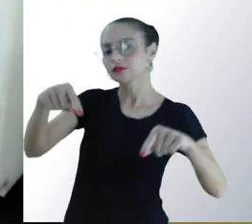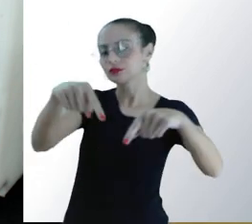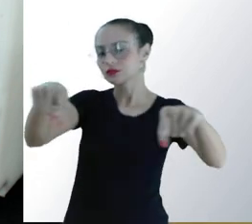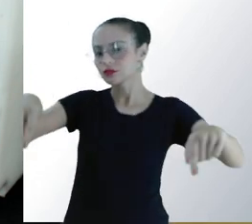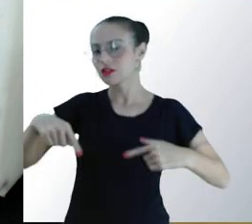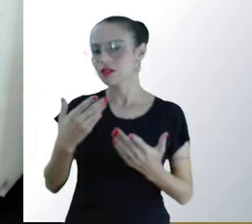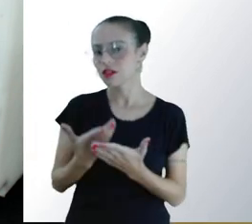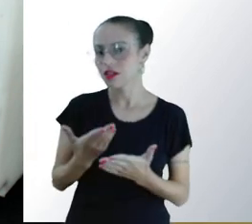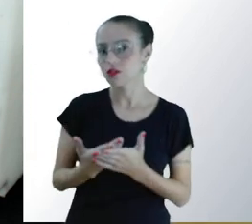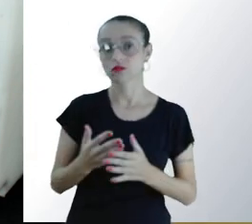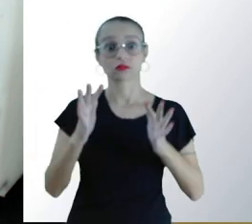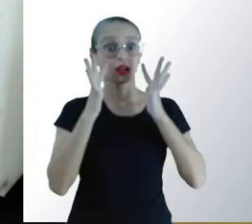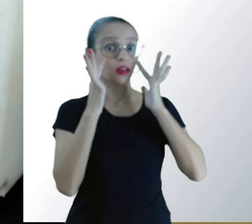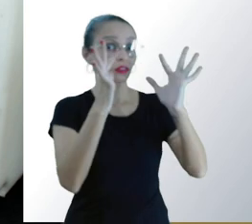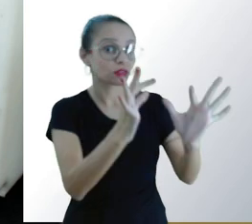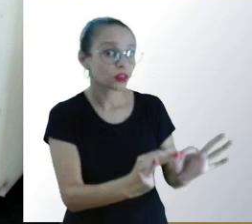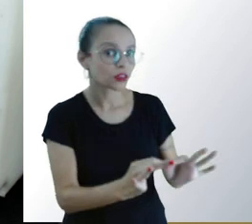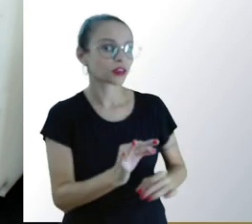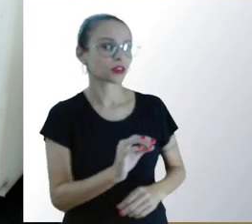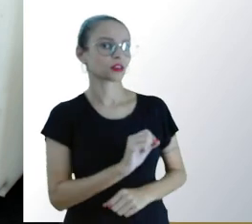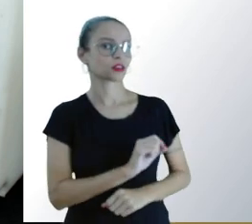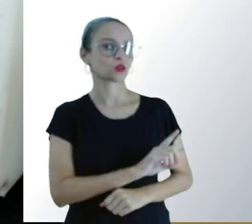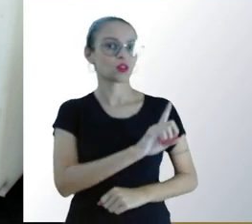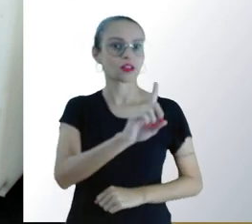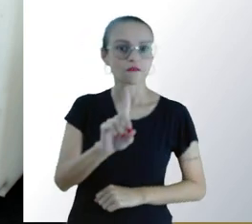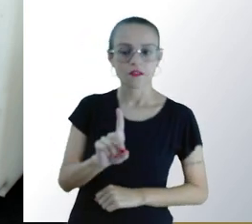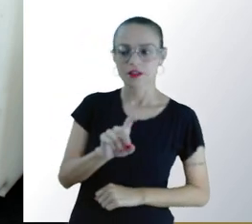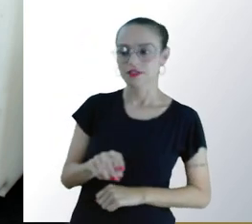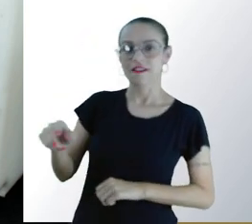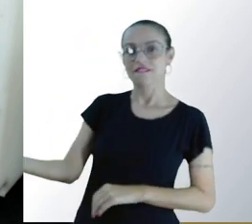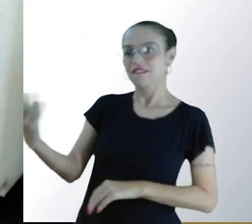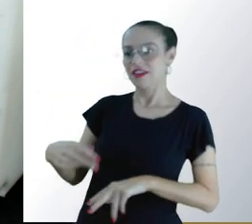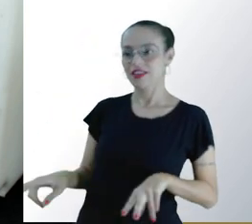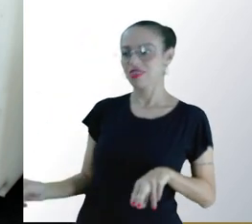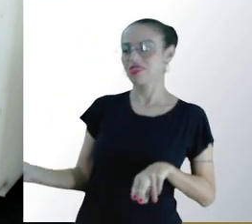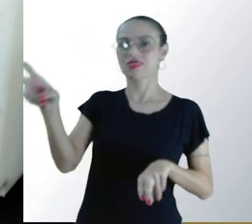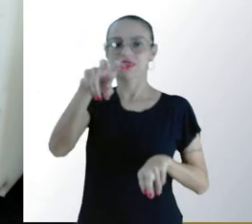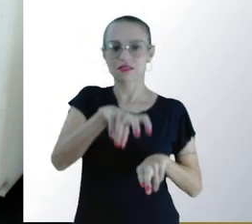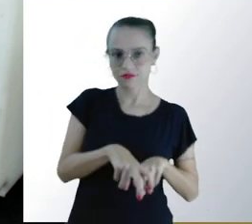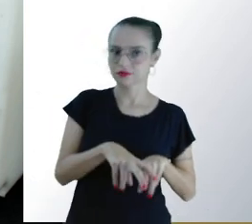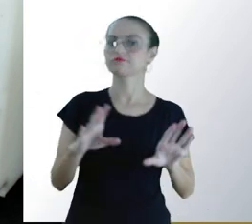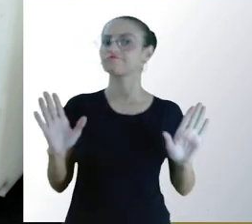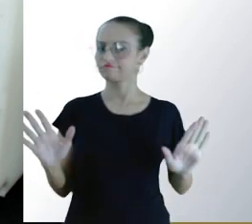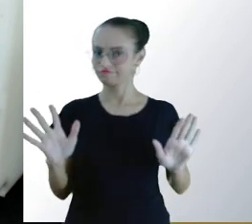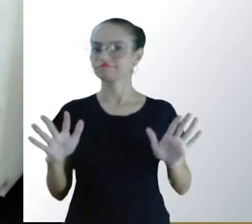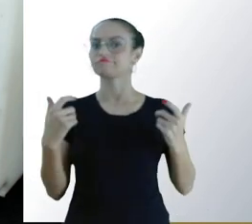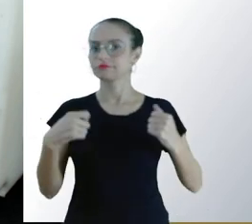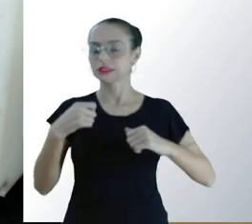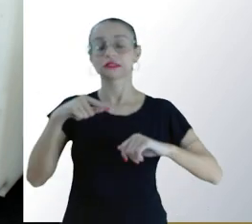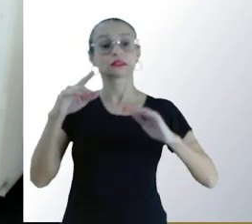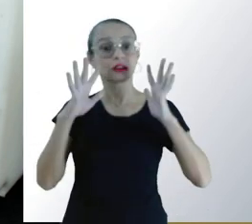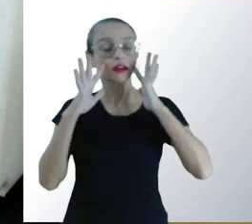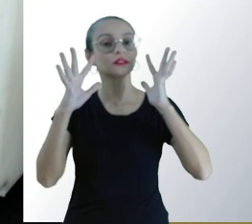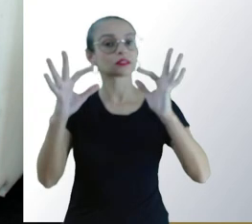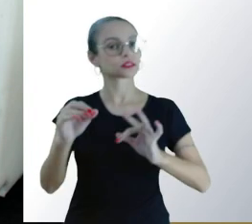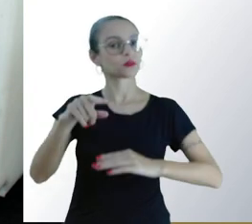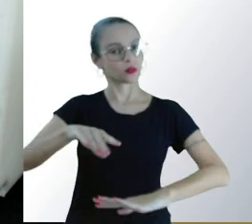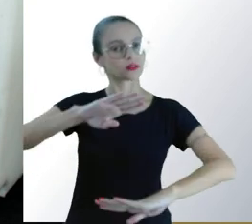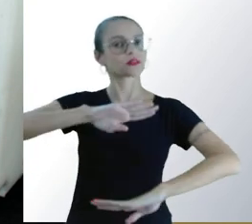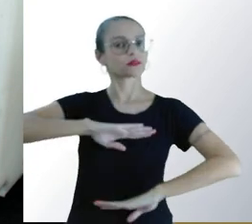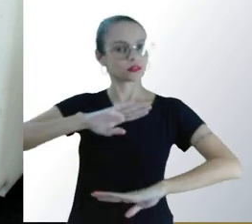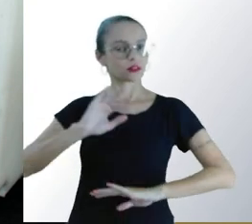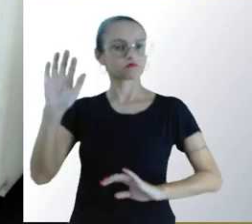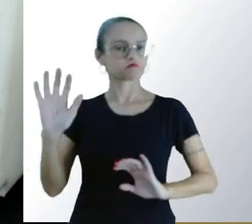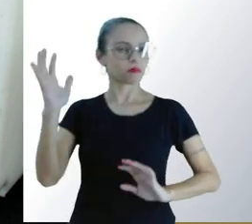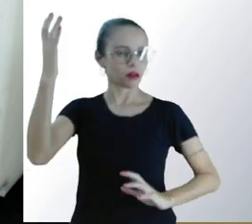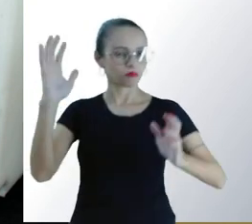ficar atento, por exemplo, quando levanta, puxa para sentar no colo, por exemplo, isso é uma situação que a gente tem respondido recorrente